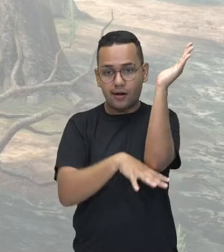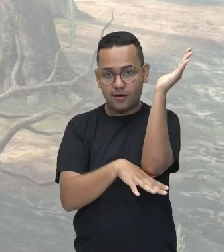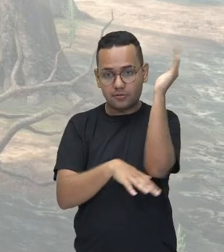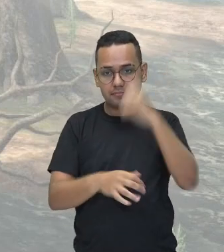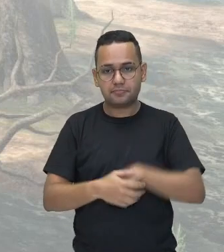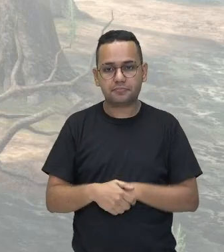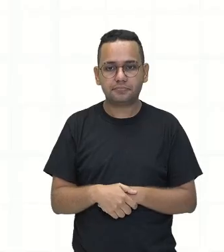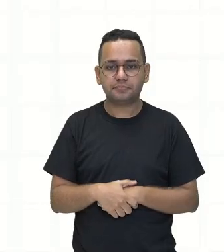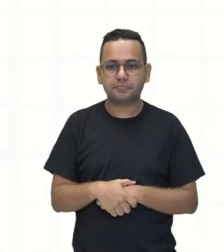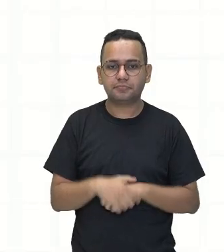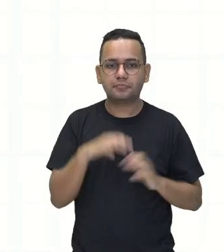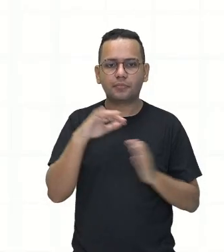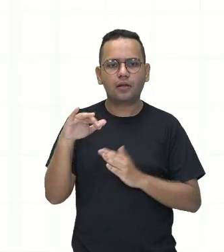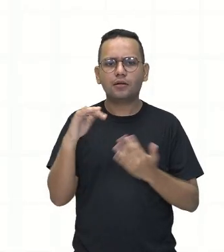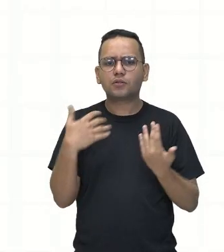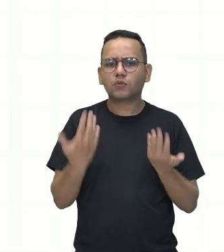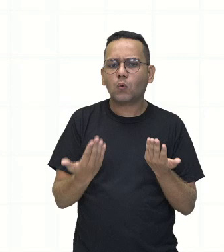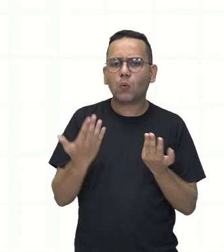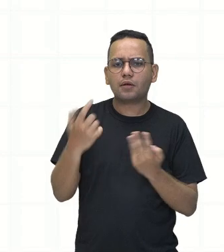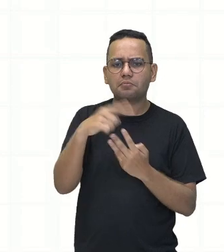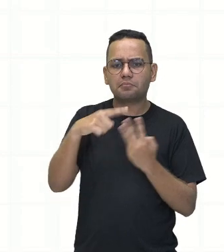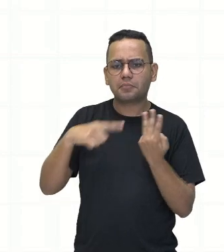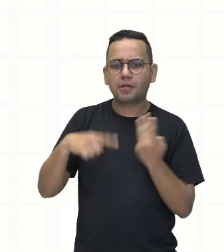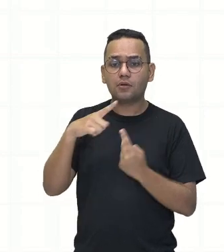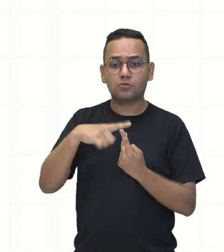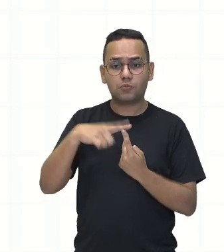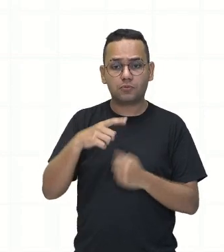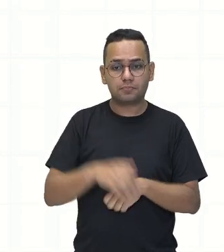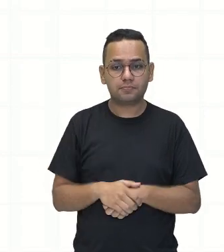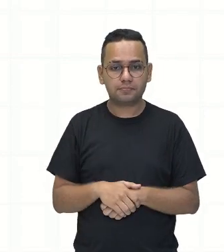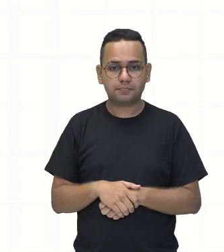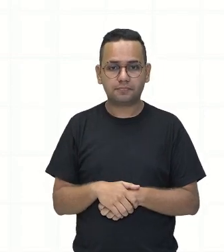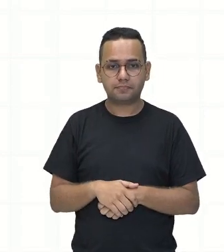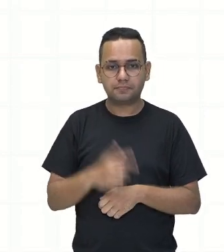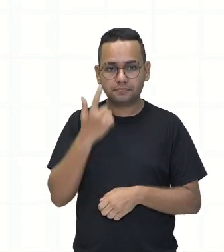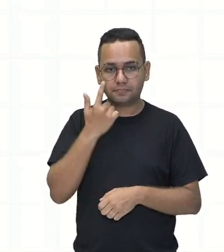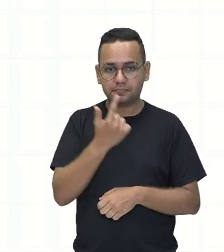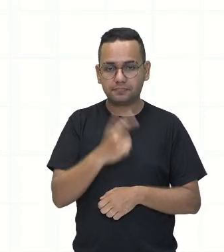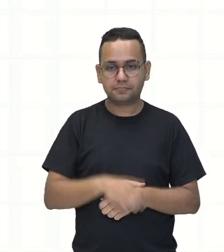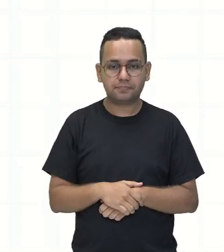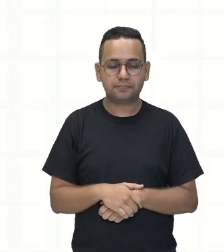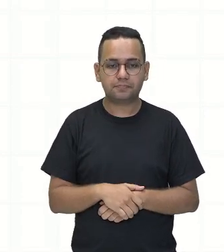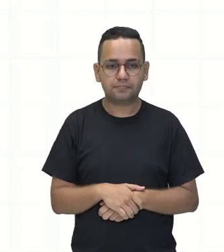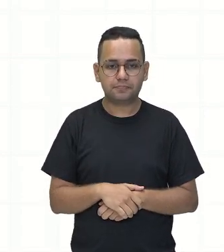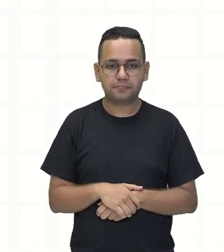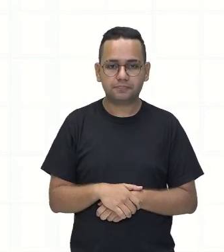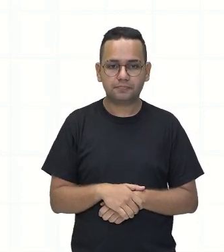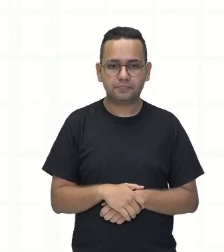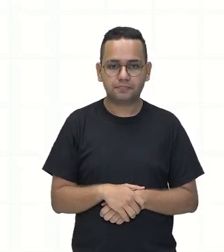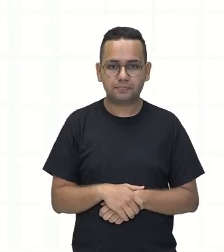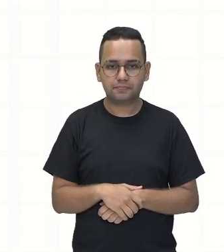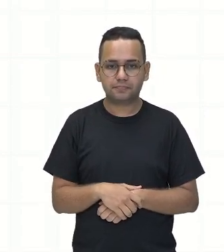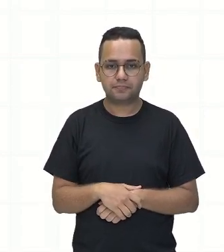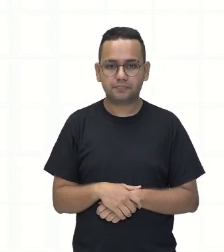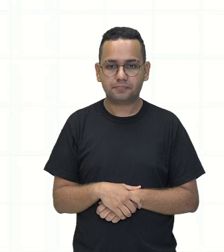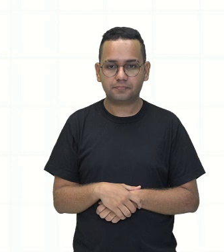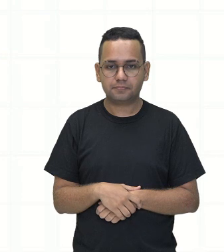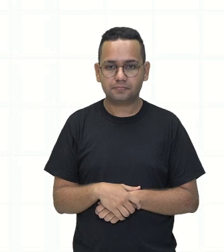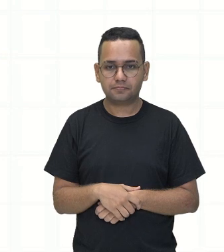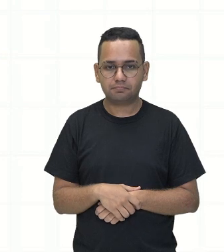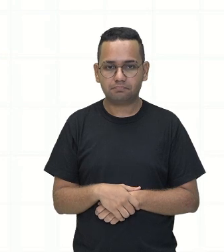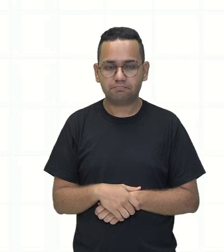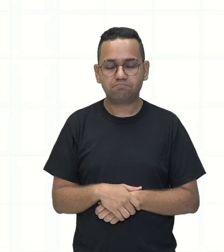os principais representantes das pteridófitas? Então, nós temos aí as avencas, samambaias e cavalinhas, são